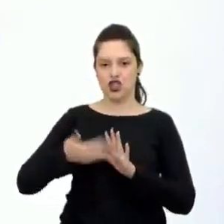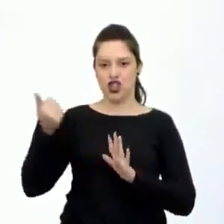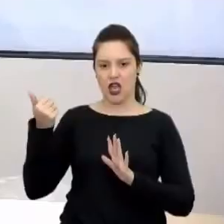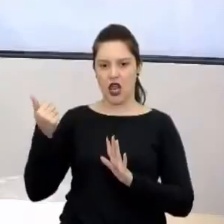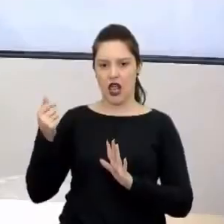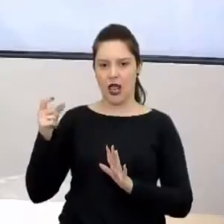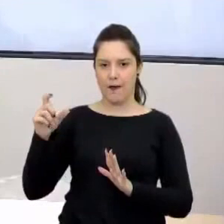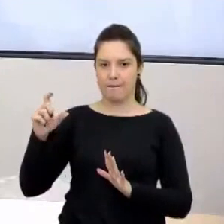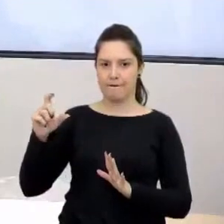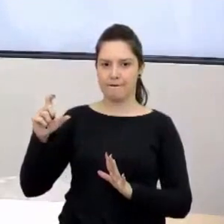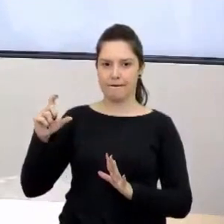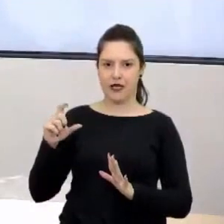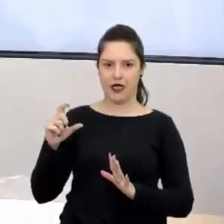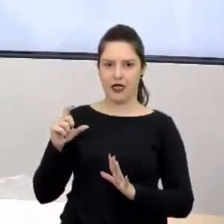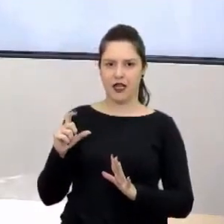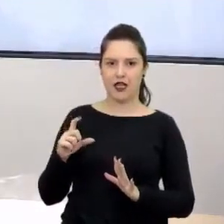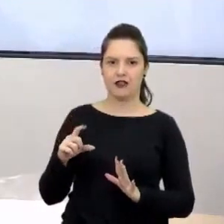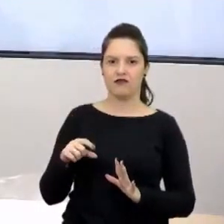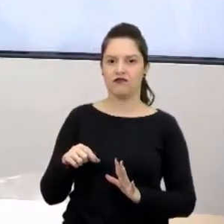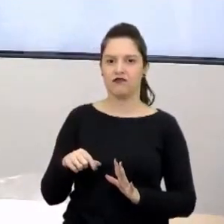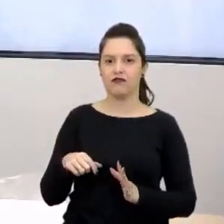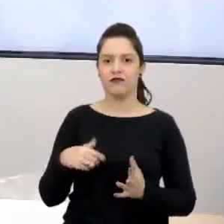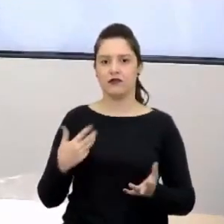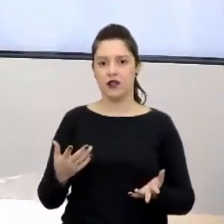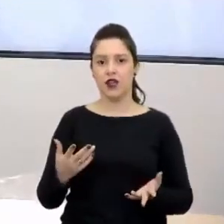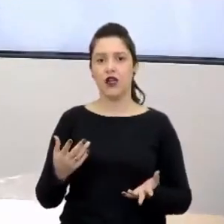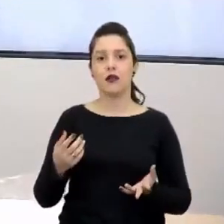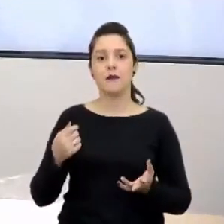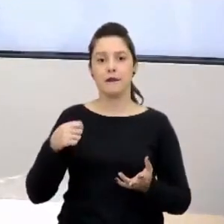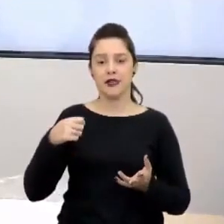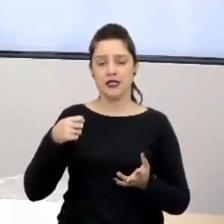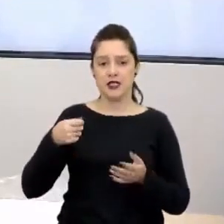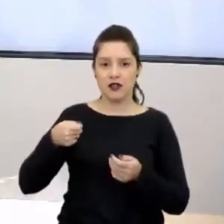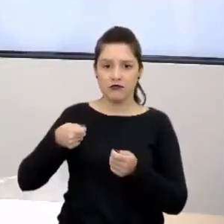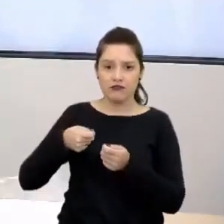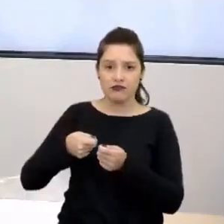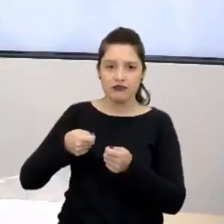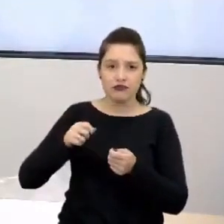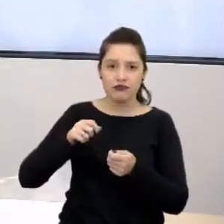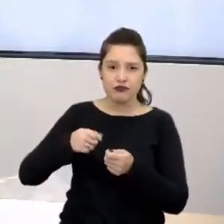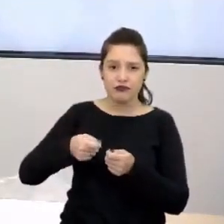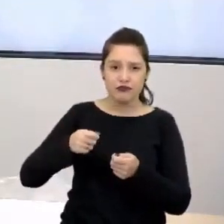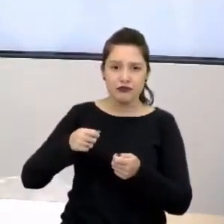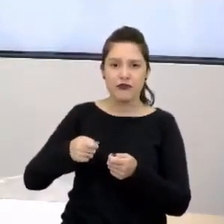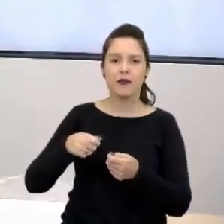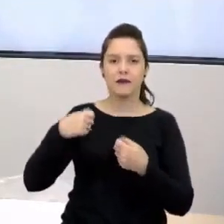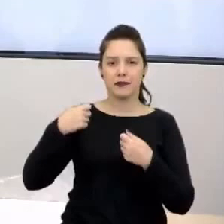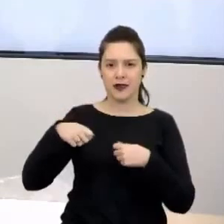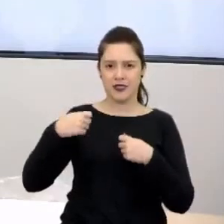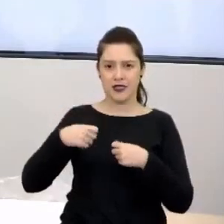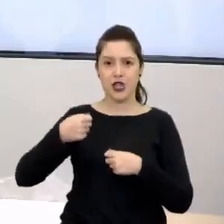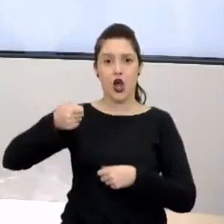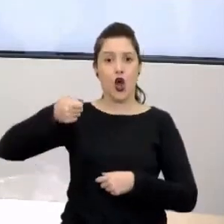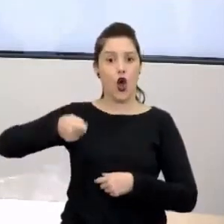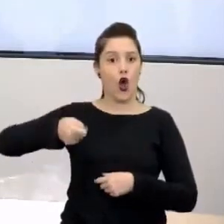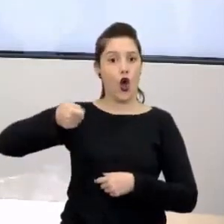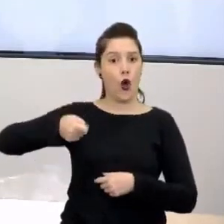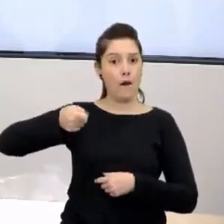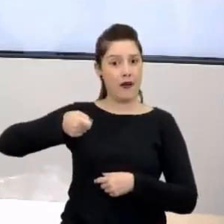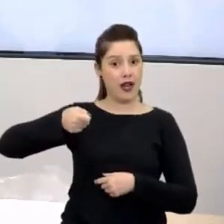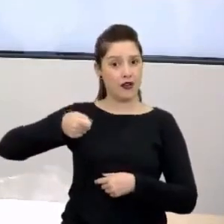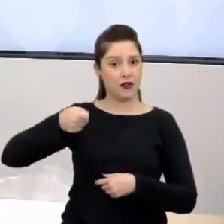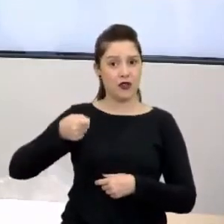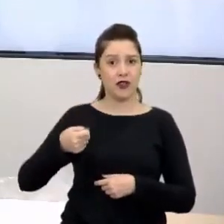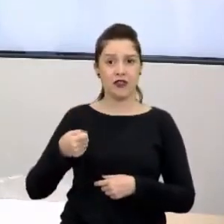cortar a corrente. Então, com o interruptor fica um pouco mais fácil, como eu disse. Como ela anda, tem que ser obrigatoriamente o interruptor assim,